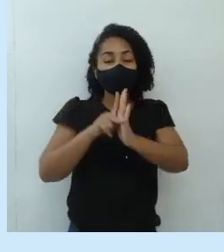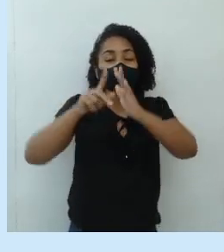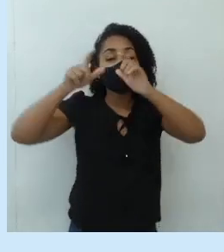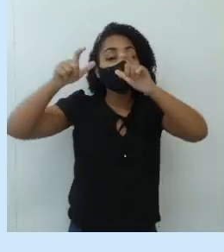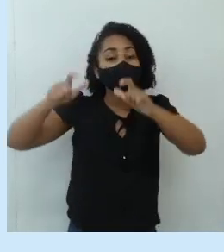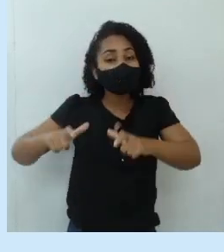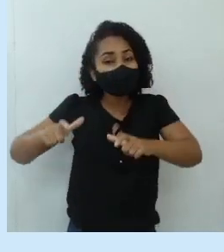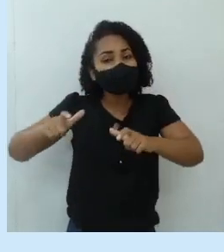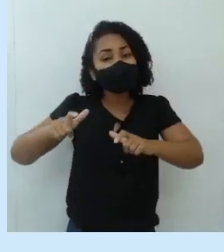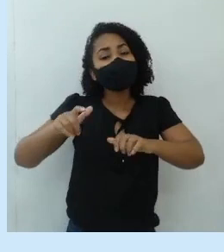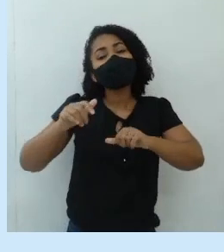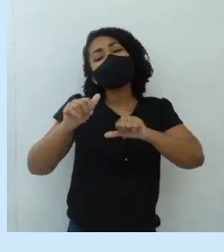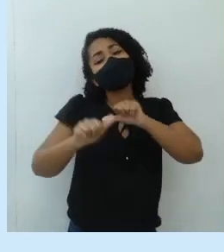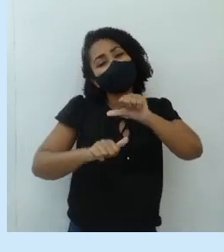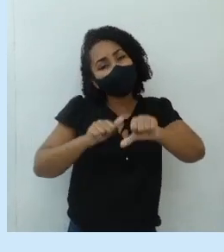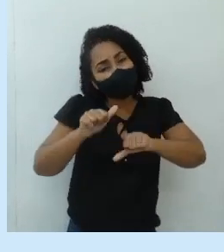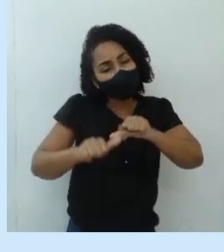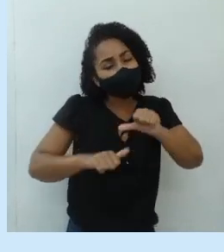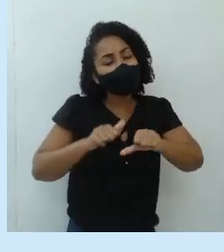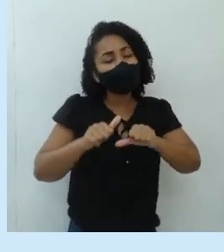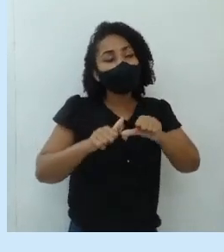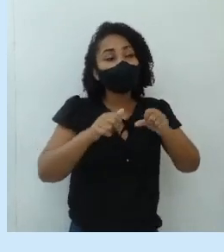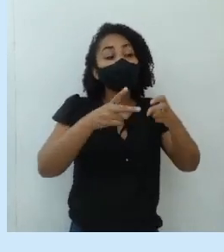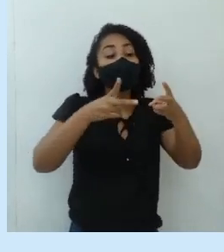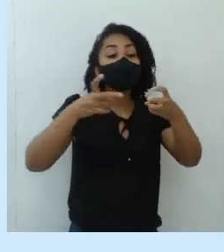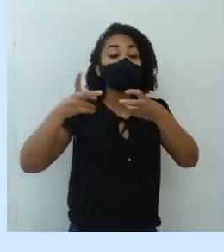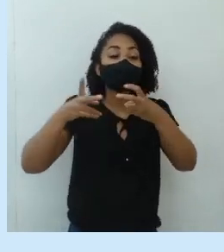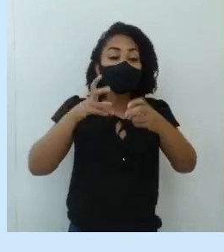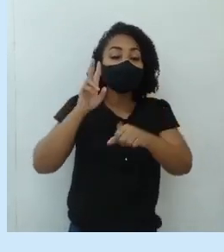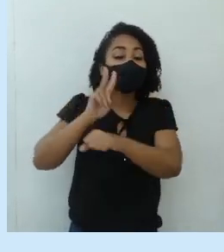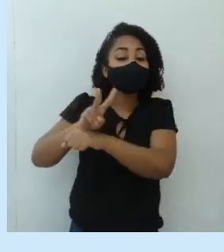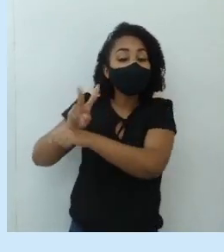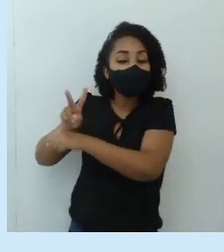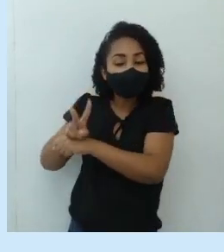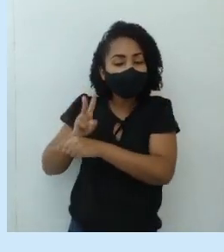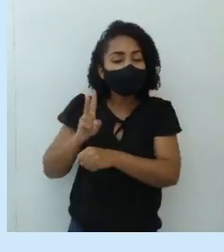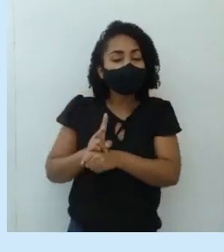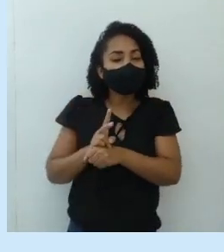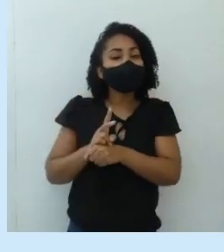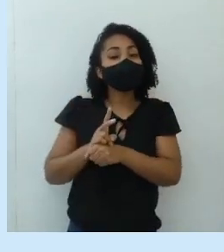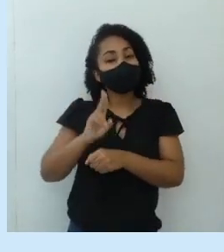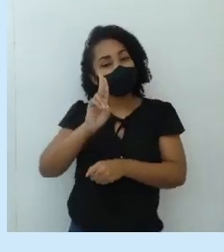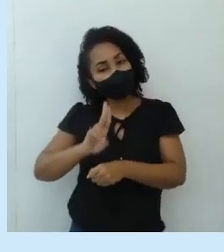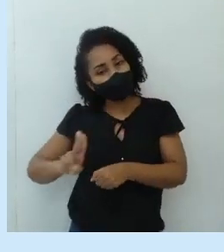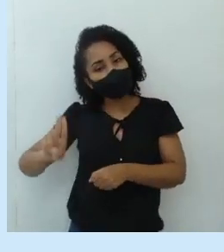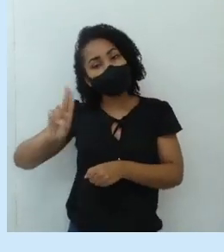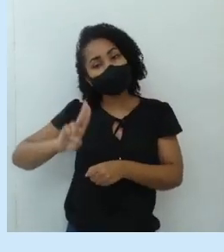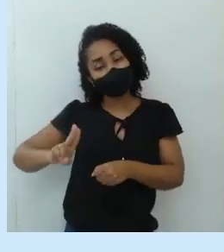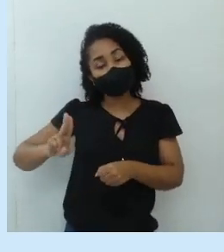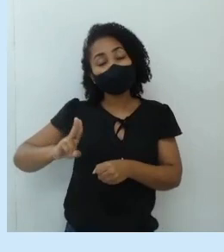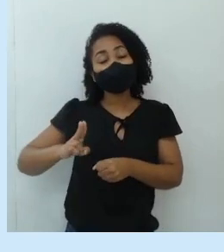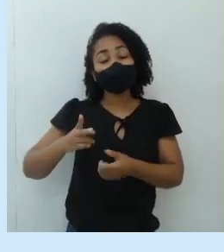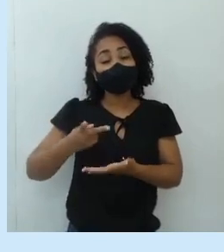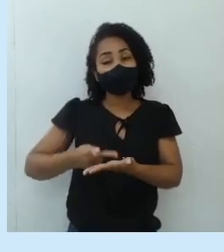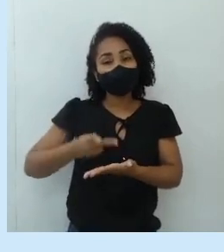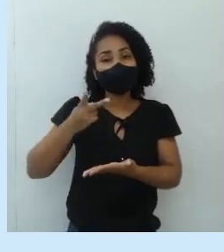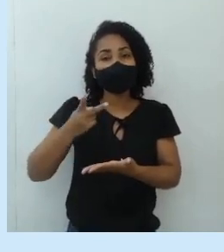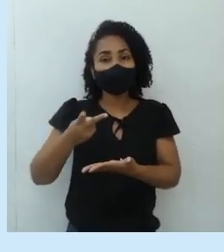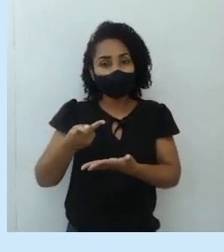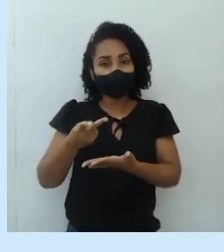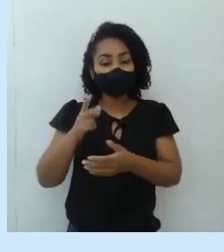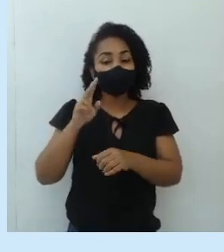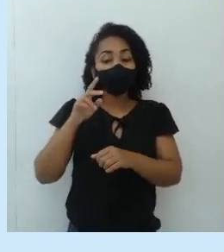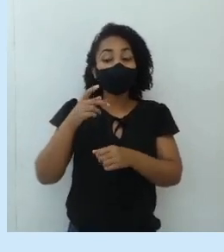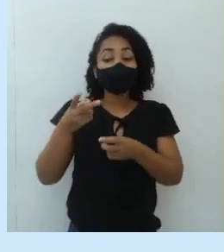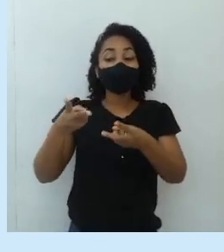irão variar de observações que são convencionais realizadas por